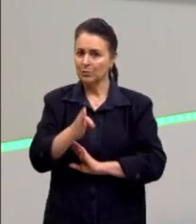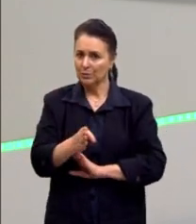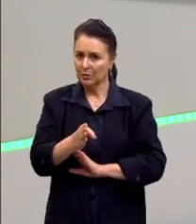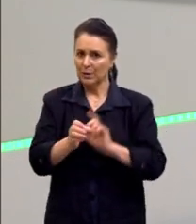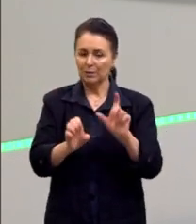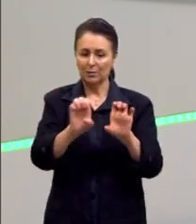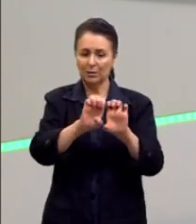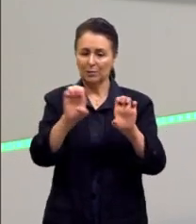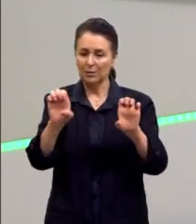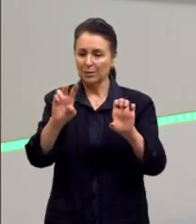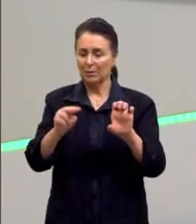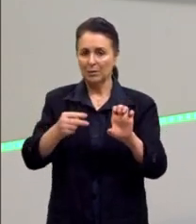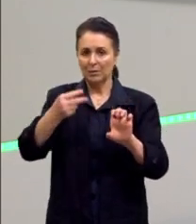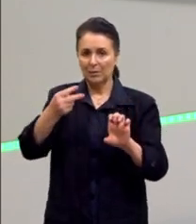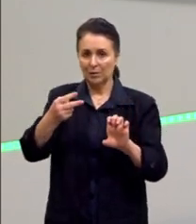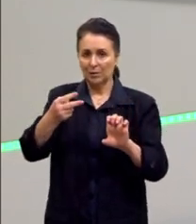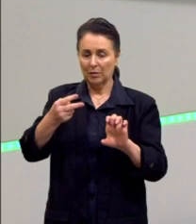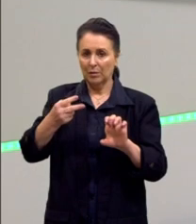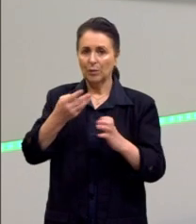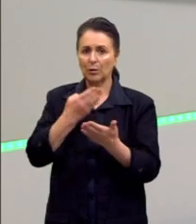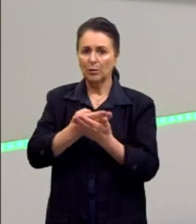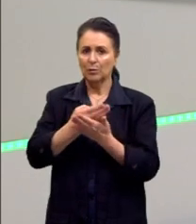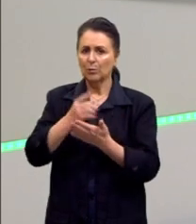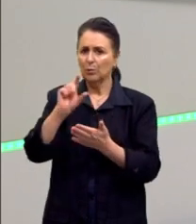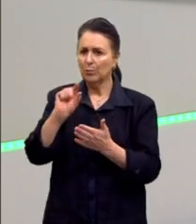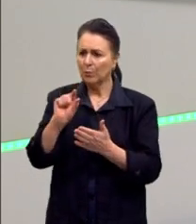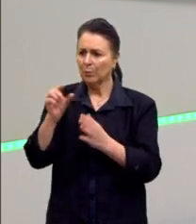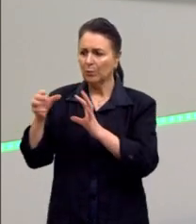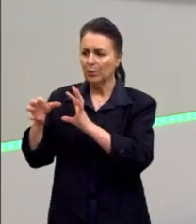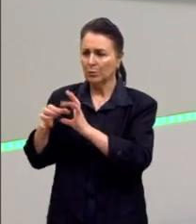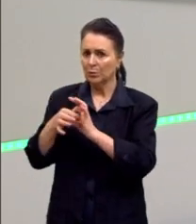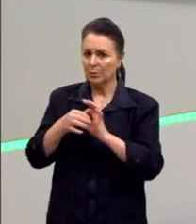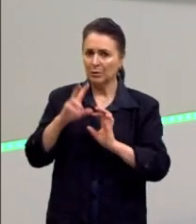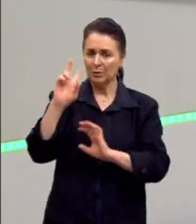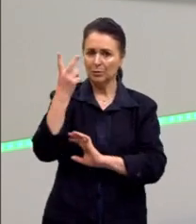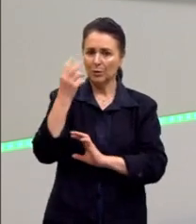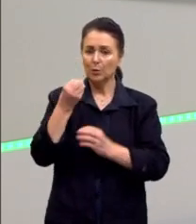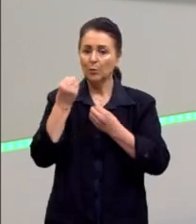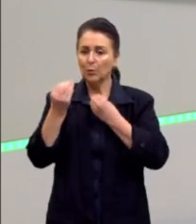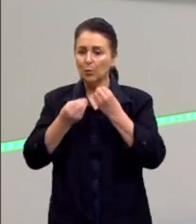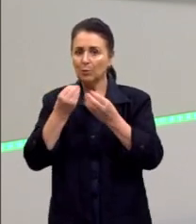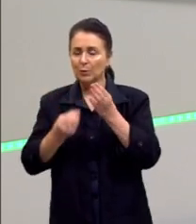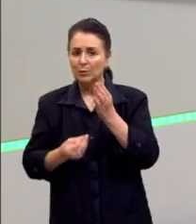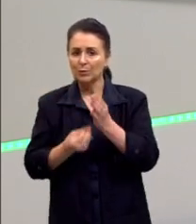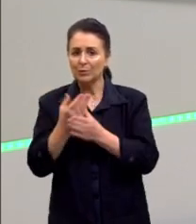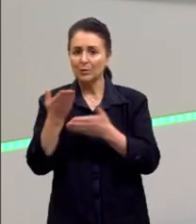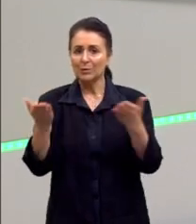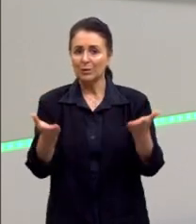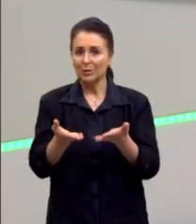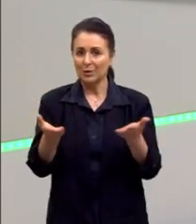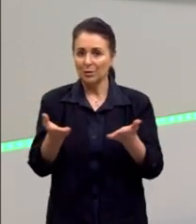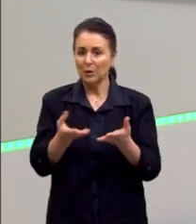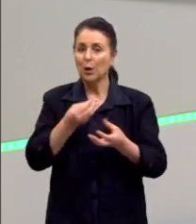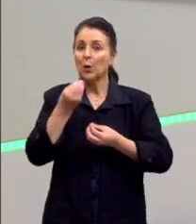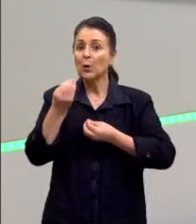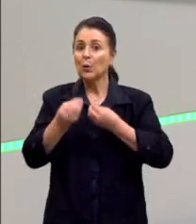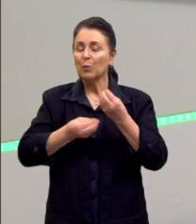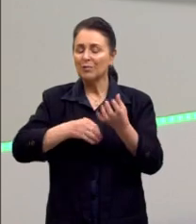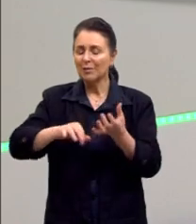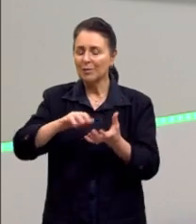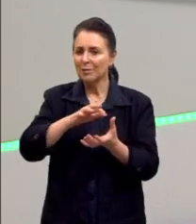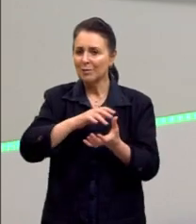equações exponenciais nós temos um pouquinho desse contexto histórico né como é que surgiu e agora nós vamos ver como como